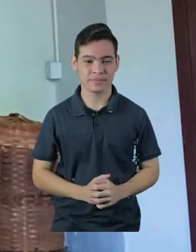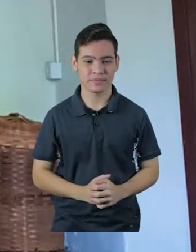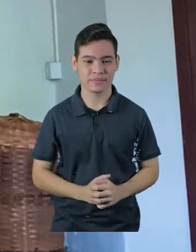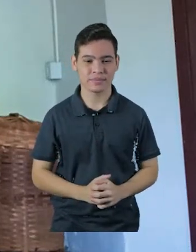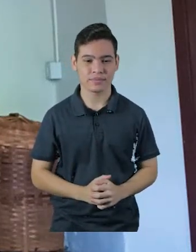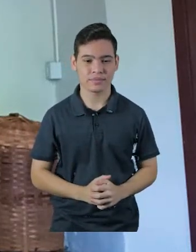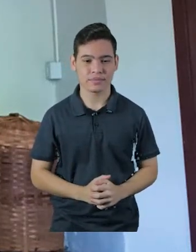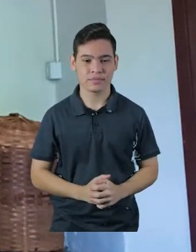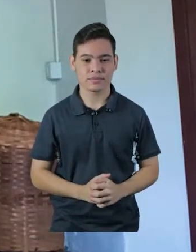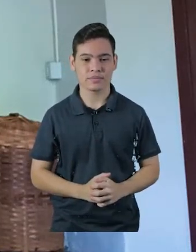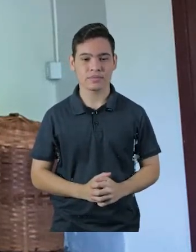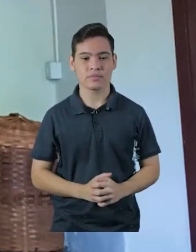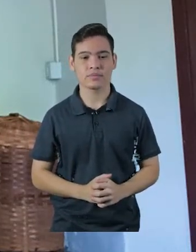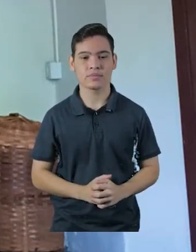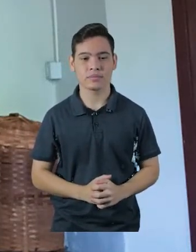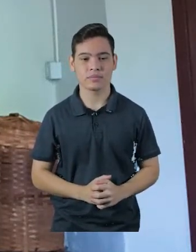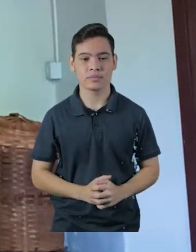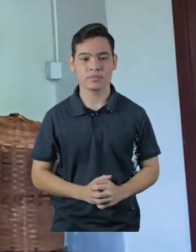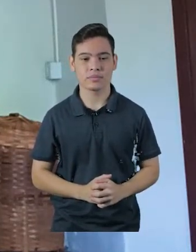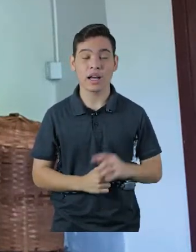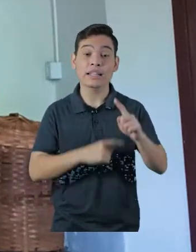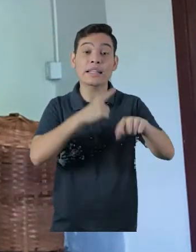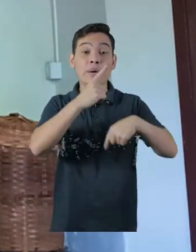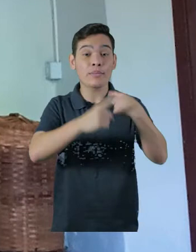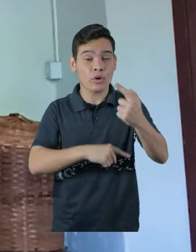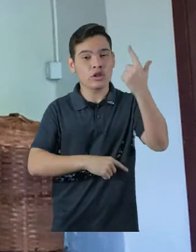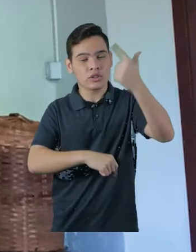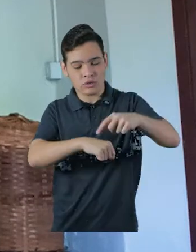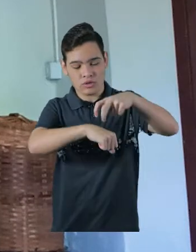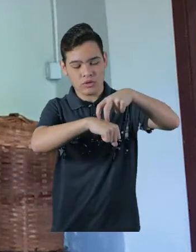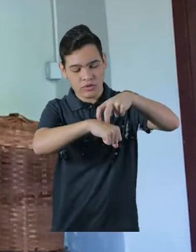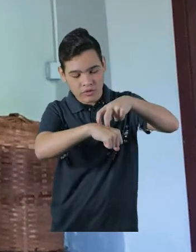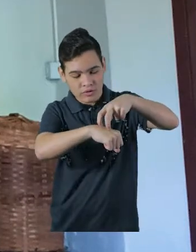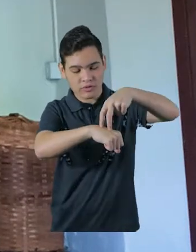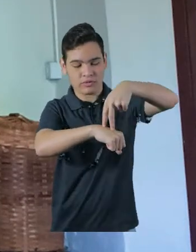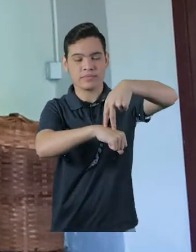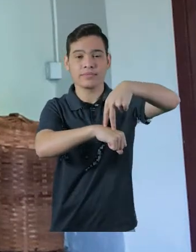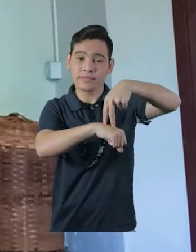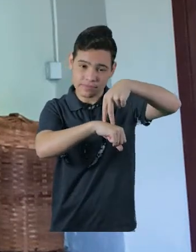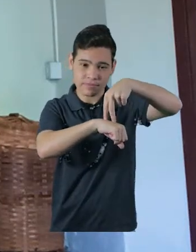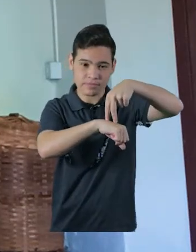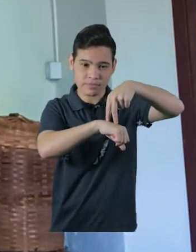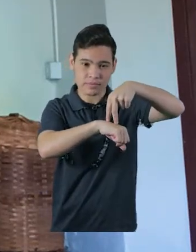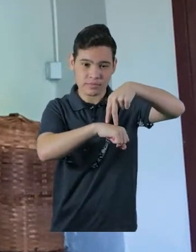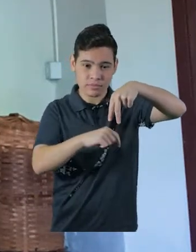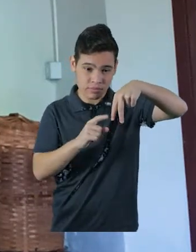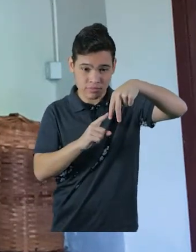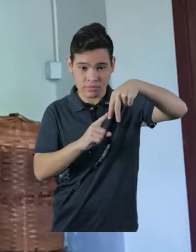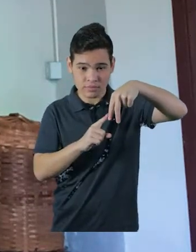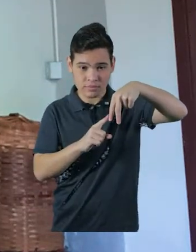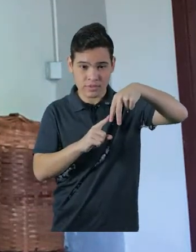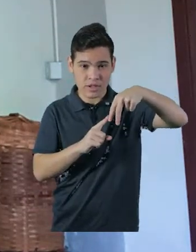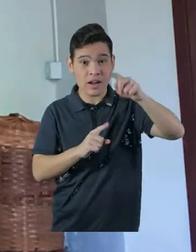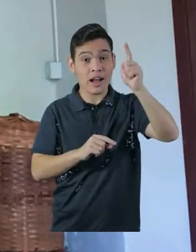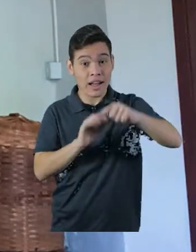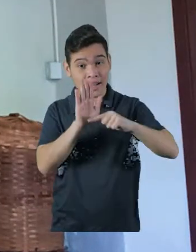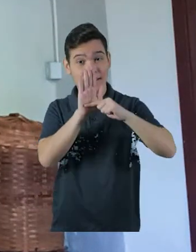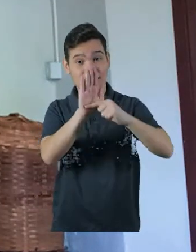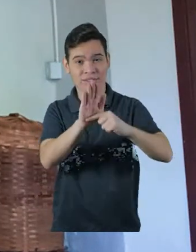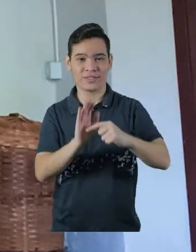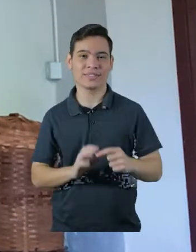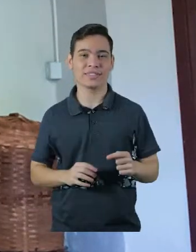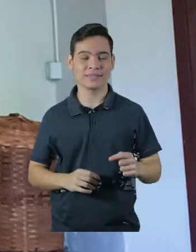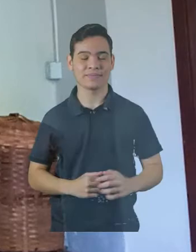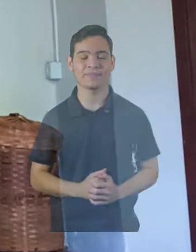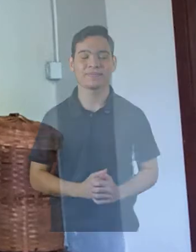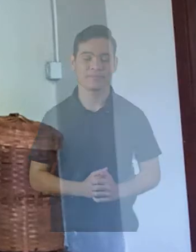colapsar e relaxar a cabeça, para então voltar a ficar em pé. Esse então é